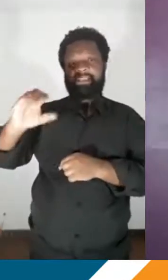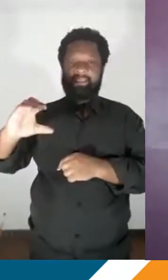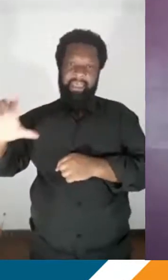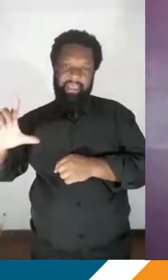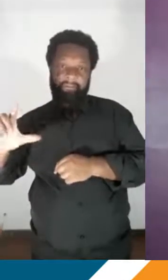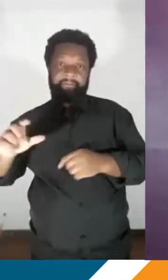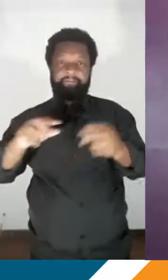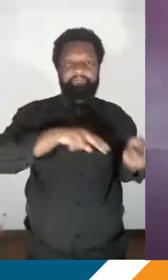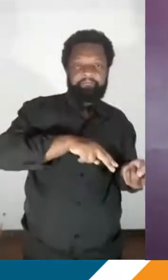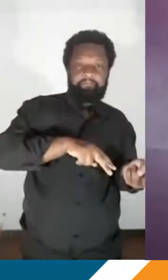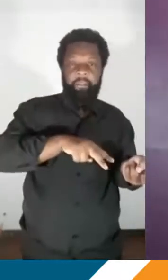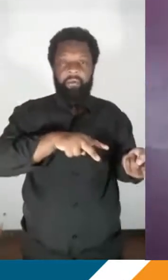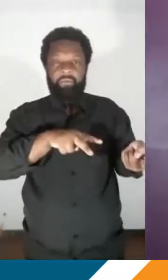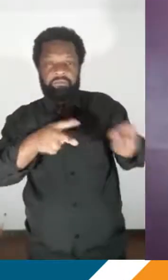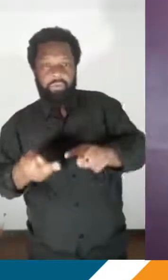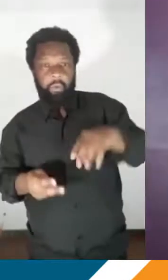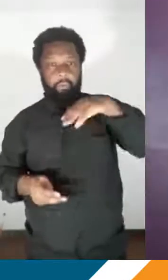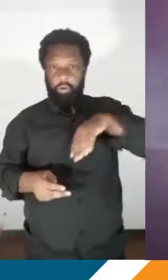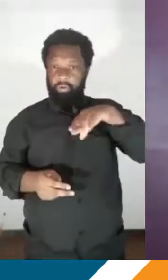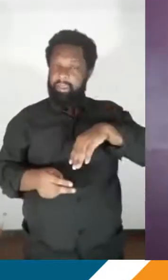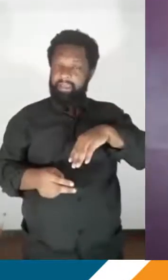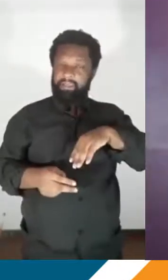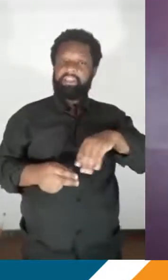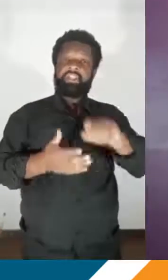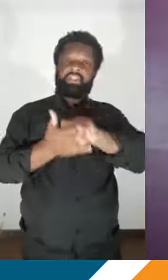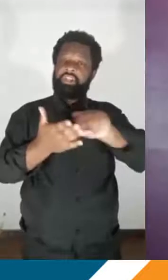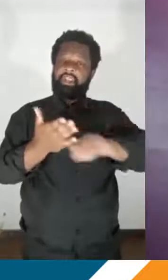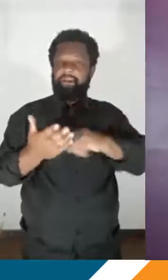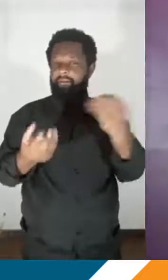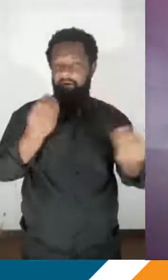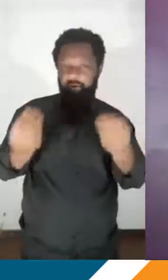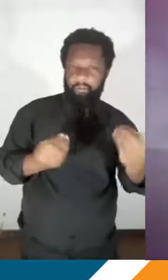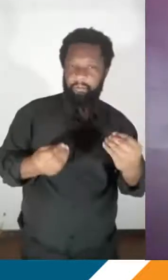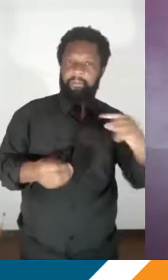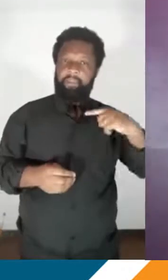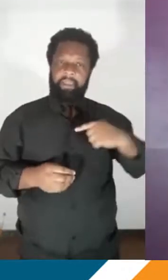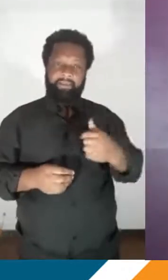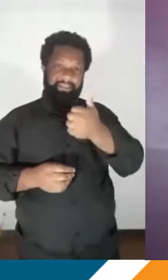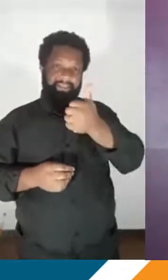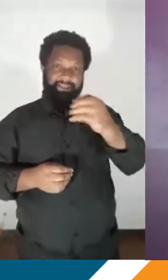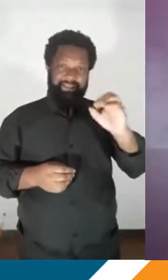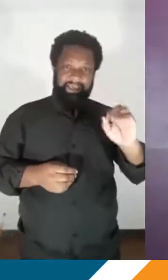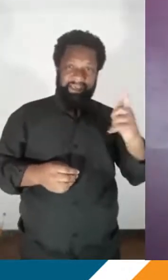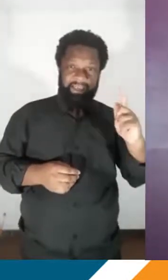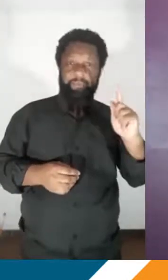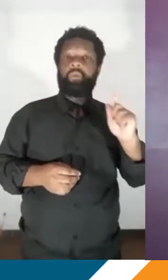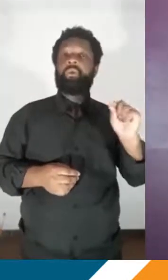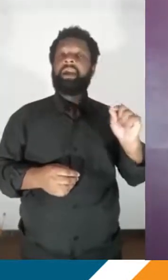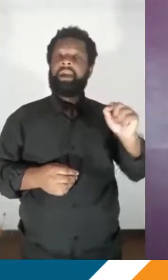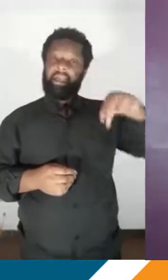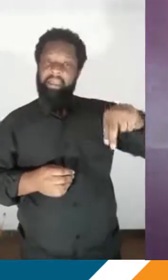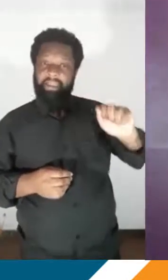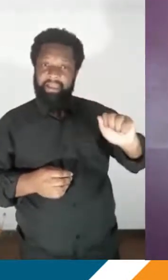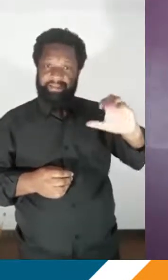NaCl. Quando eu passo para o português, eu posso descrever da seguinte maneira, que eu tenho 100 gramas